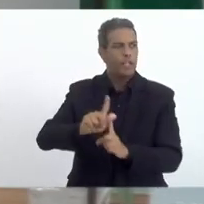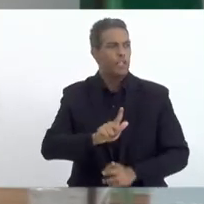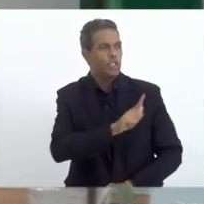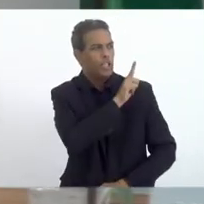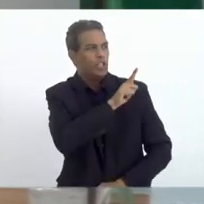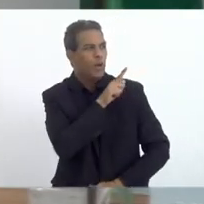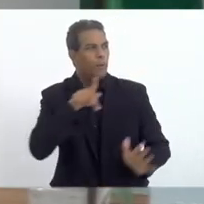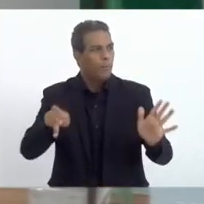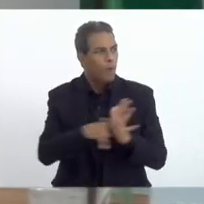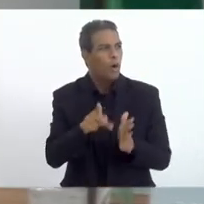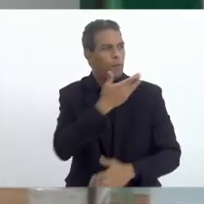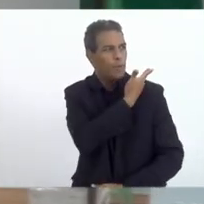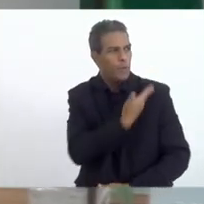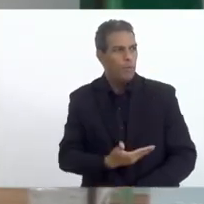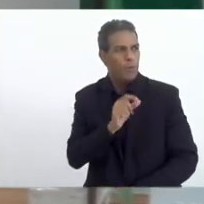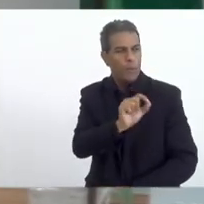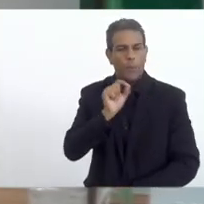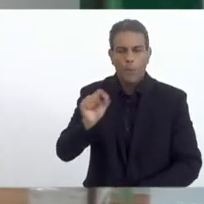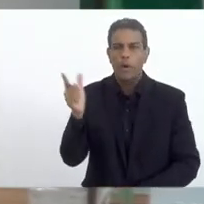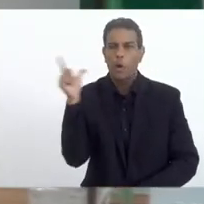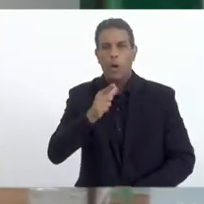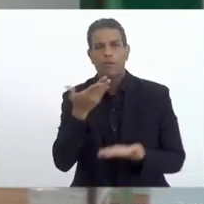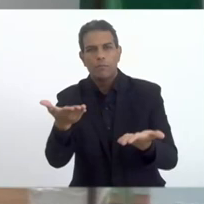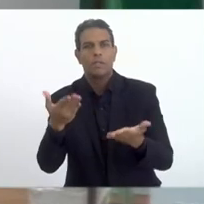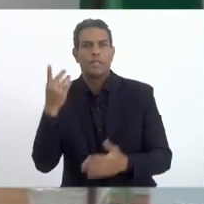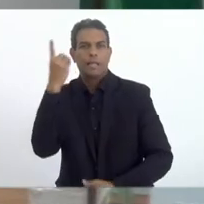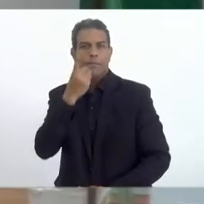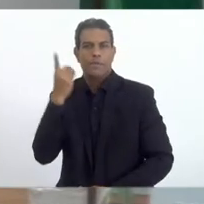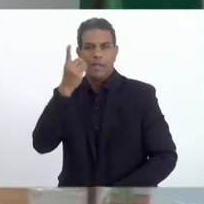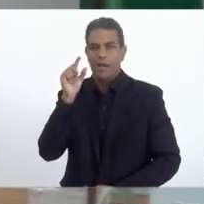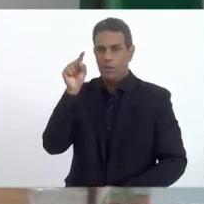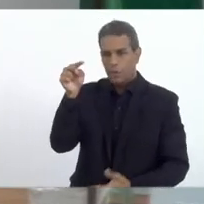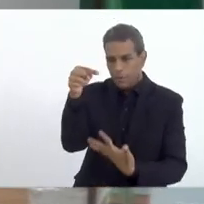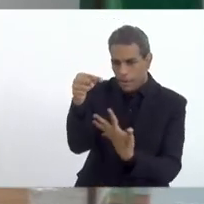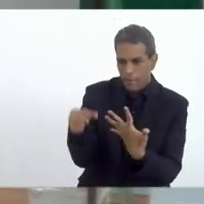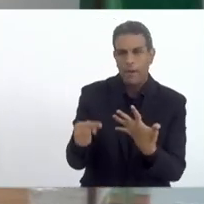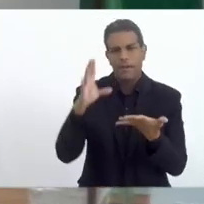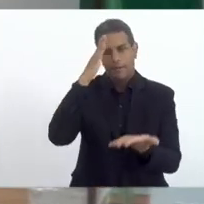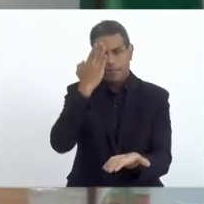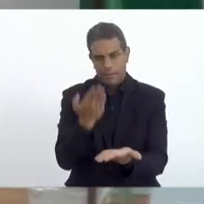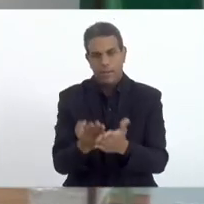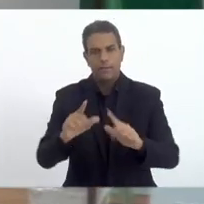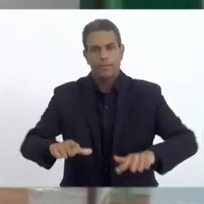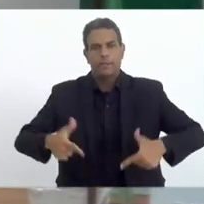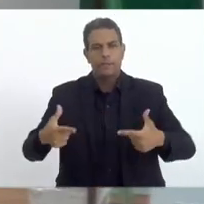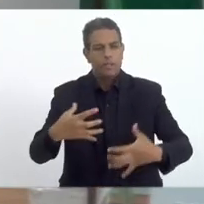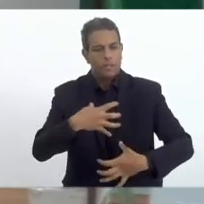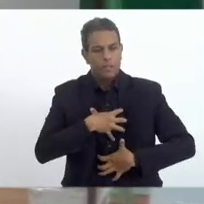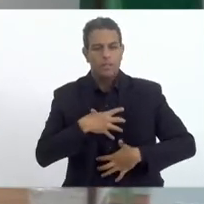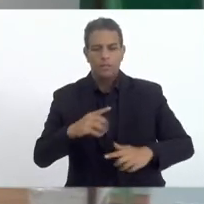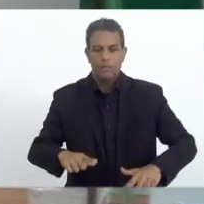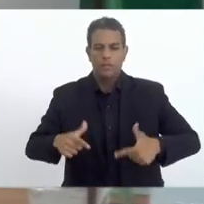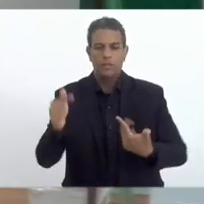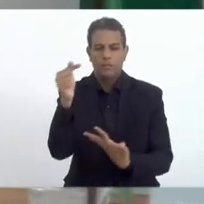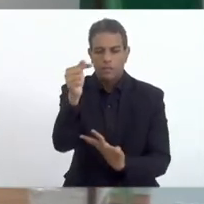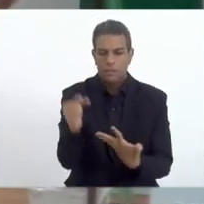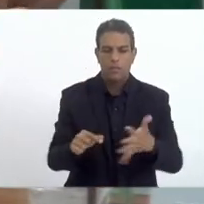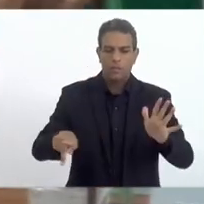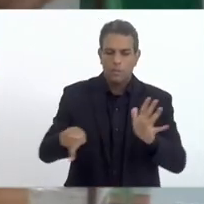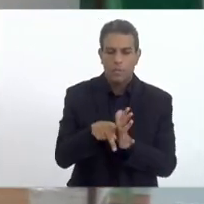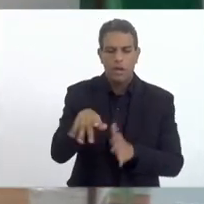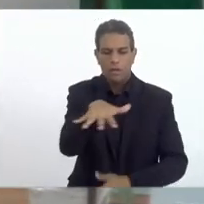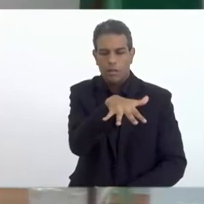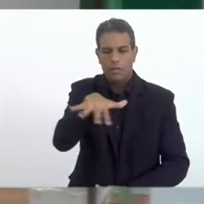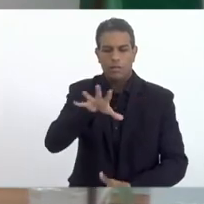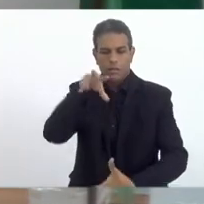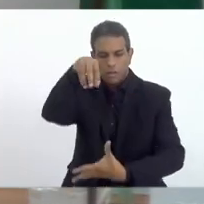pública. Eu, deputado Amorim, tenho sempre muita consideração com quem é cargo comissionado,